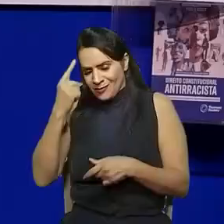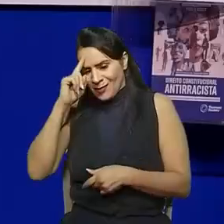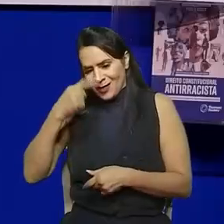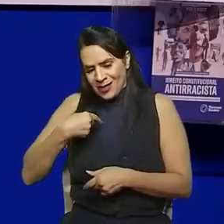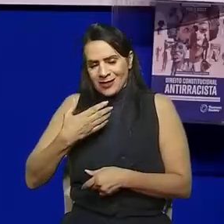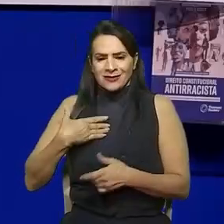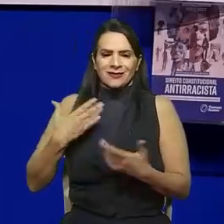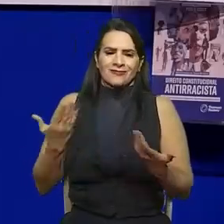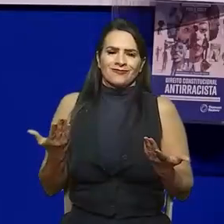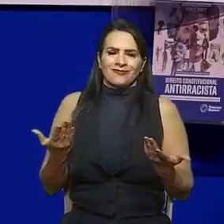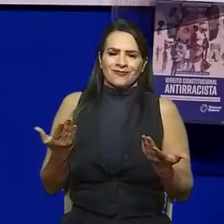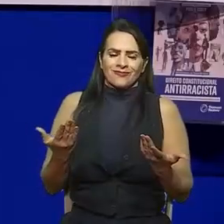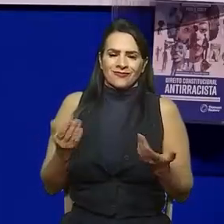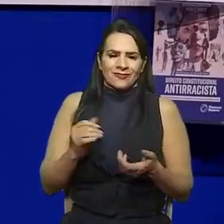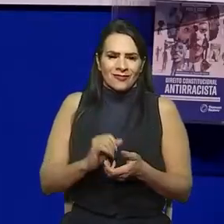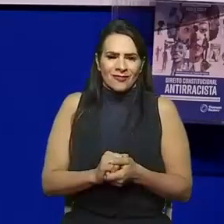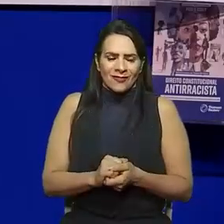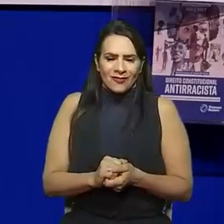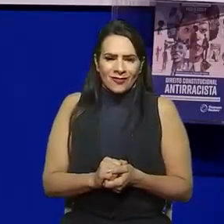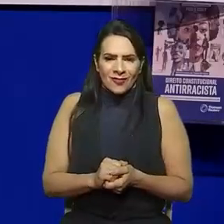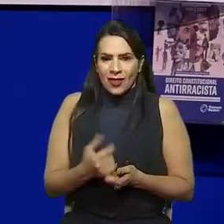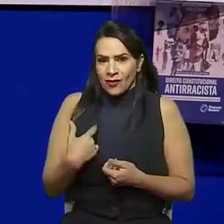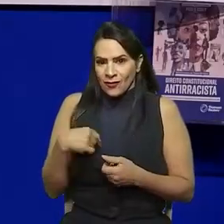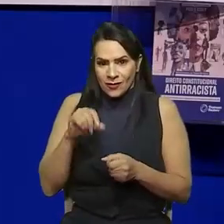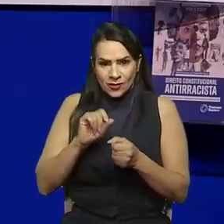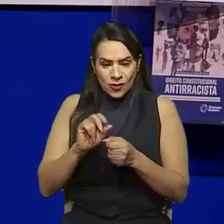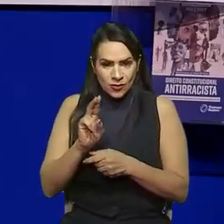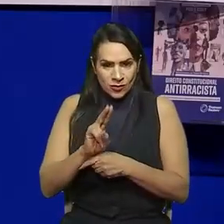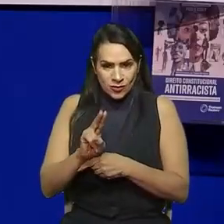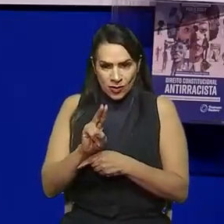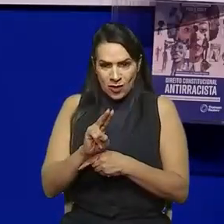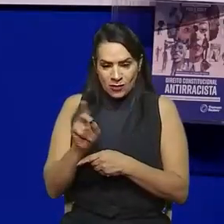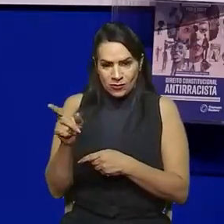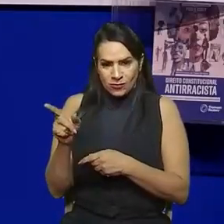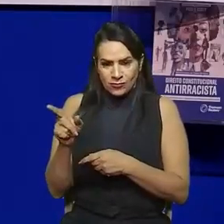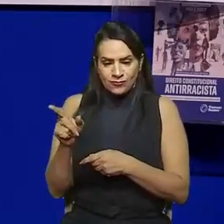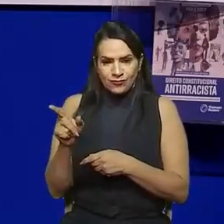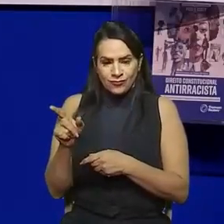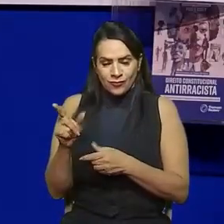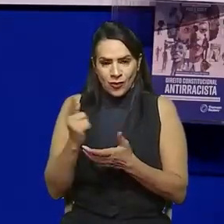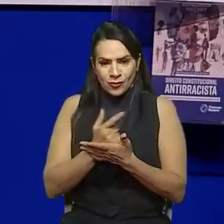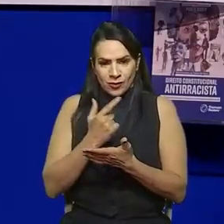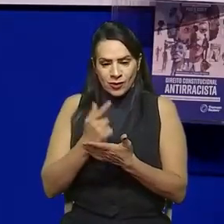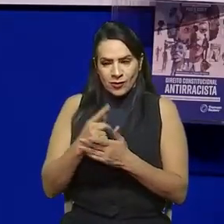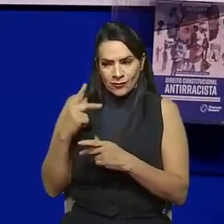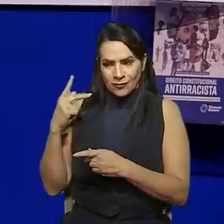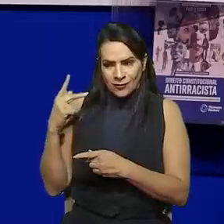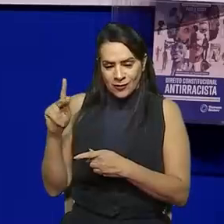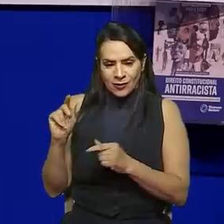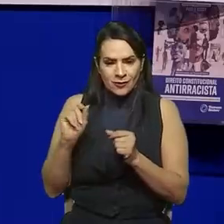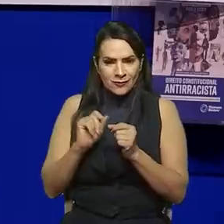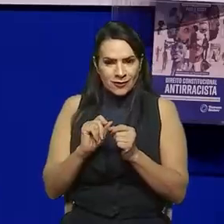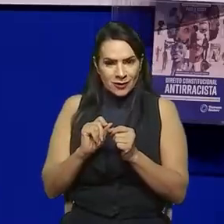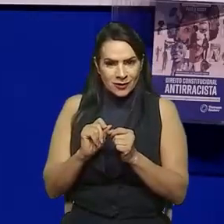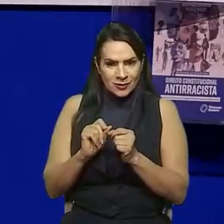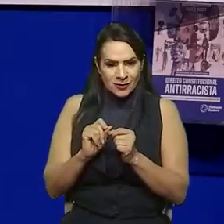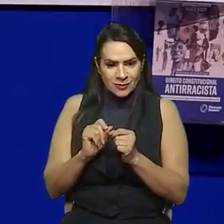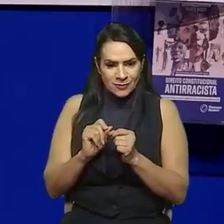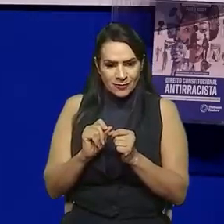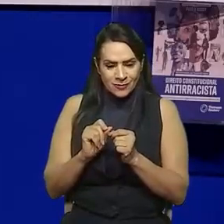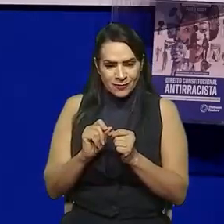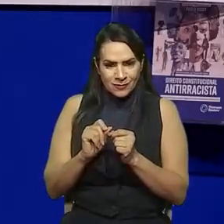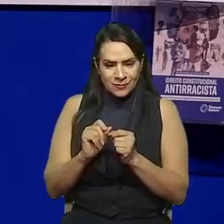eu fazer usando os textos dos livros dele, se eu fizesse assim, se eu fosse mesmo